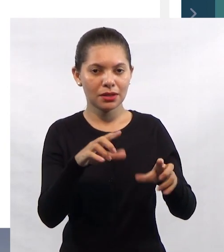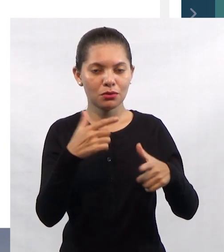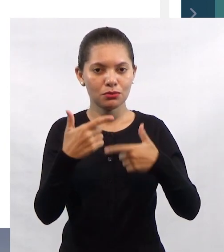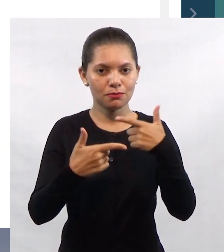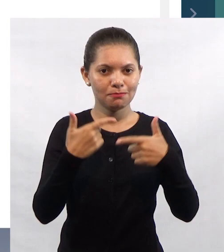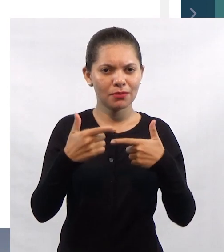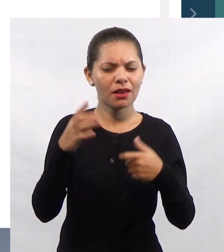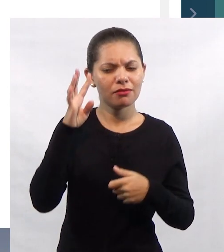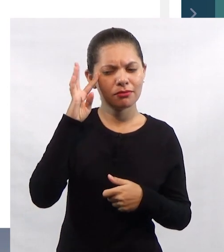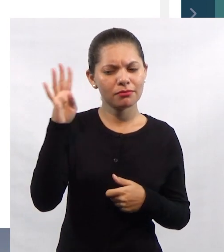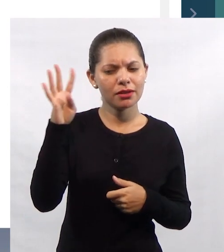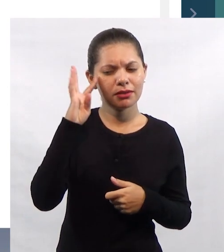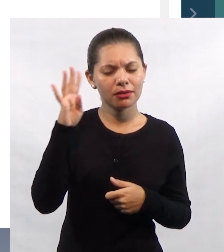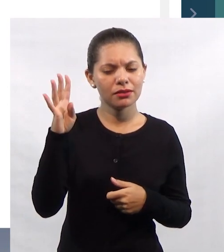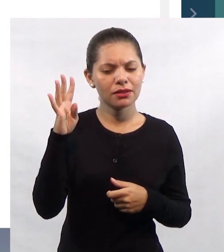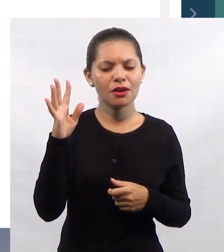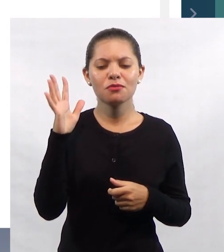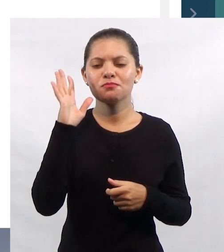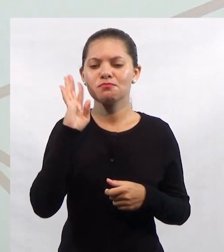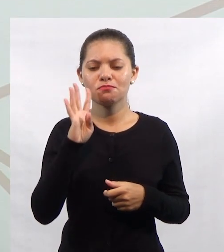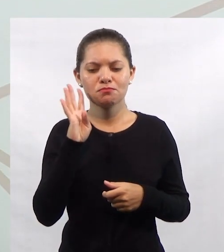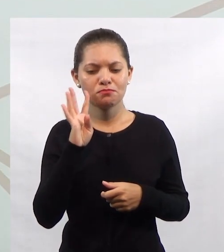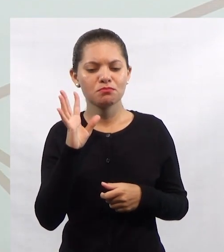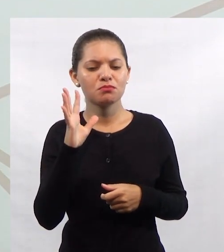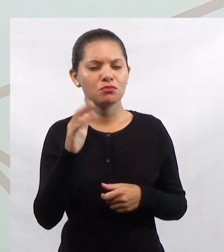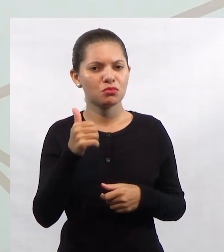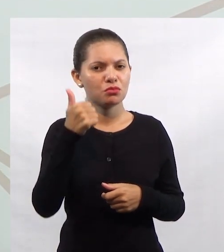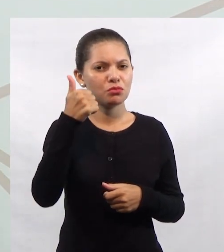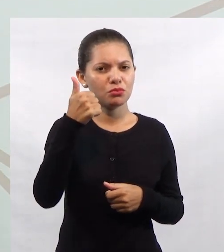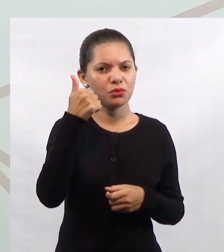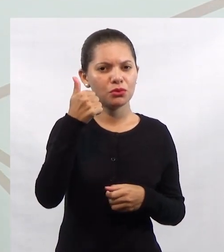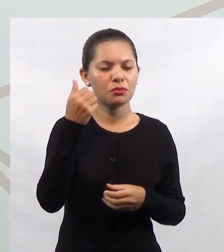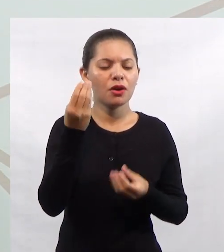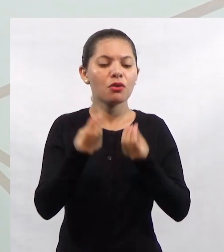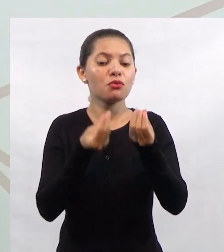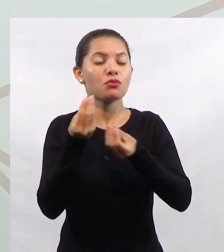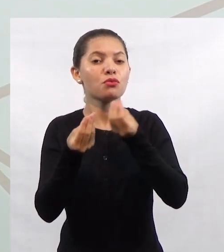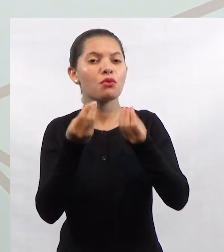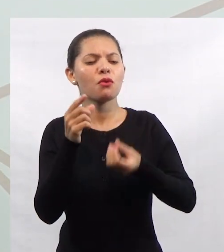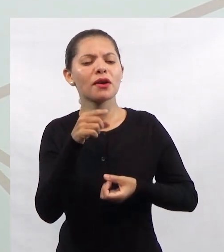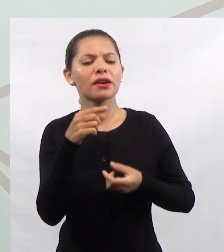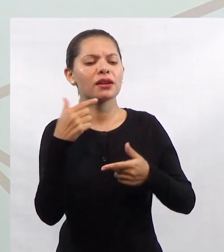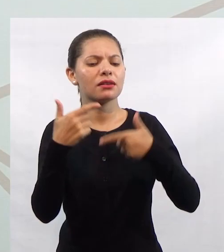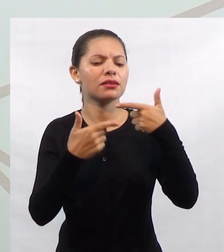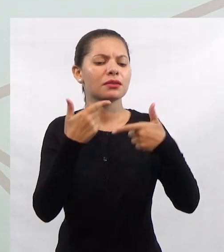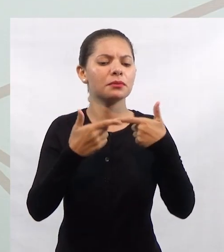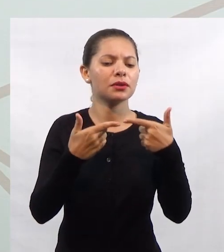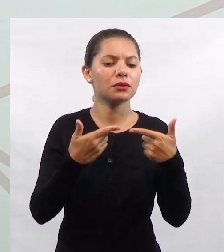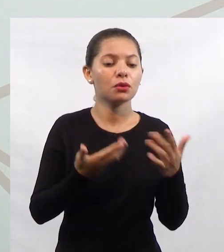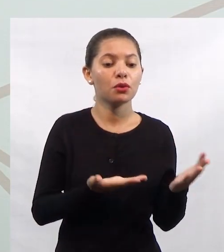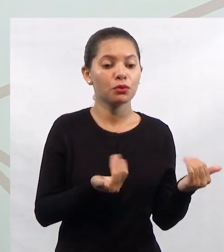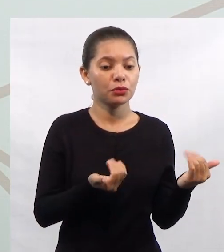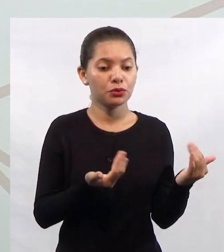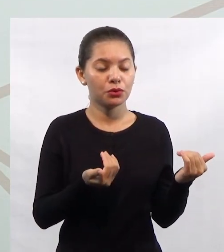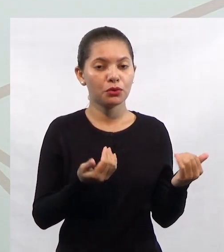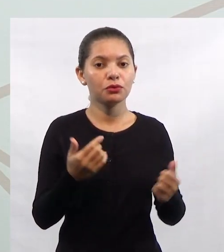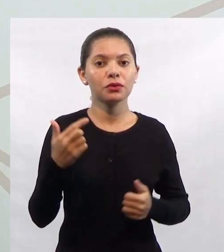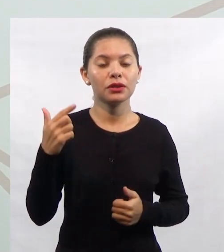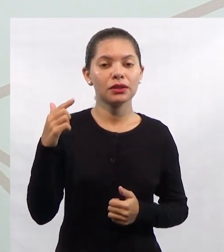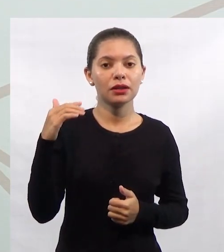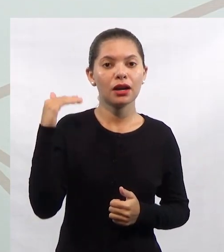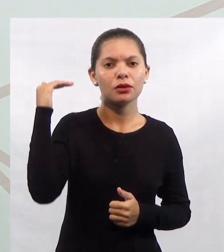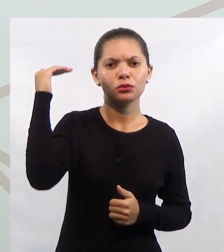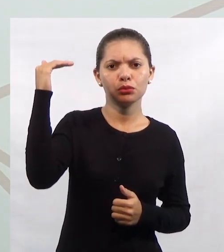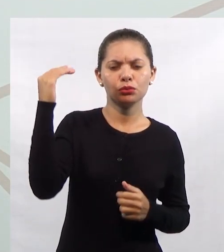trabalhador. A Cássia Kinsey vai fazer uma reflexão fabulosa que como que esse trabalhador, esse jovem